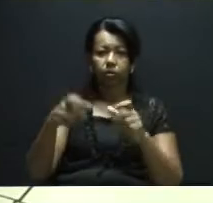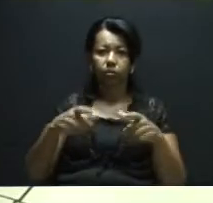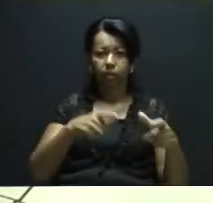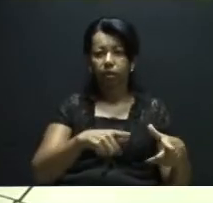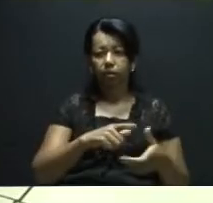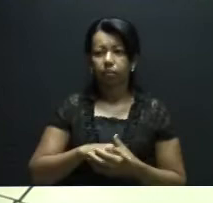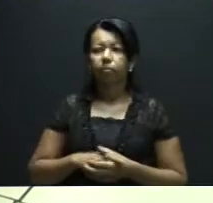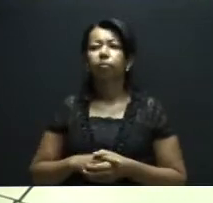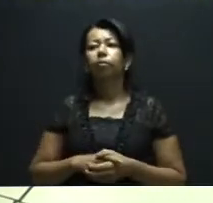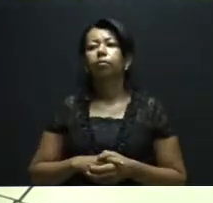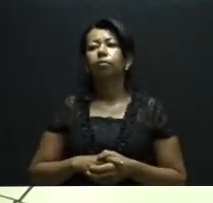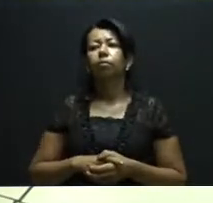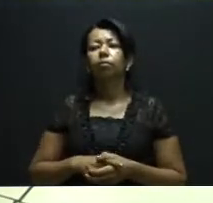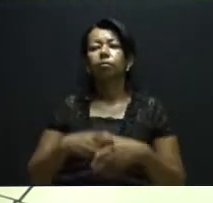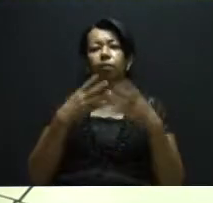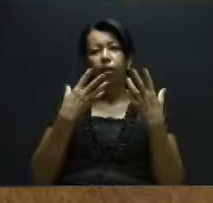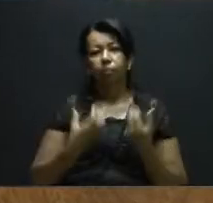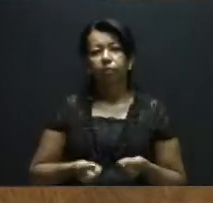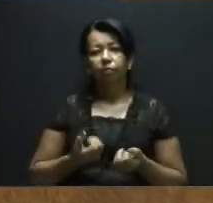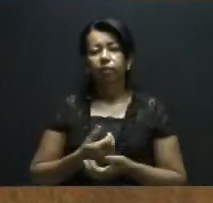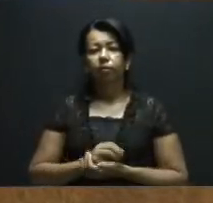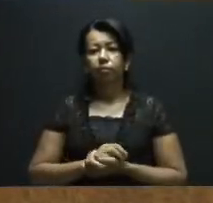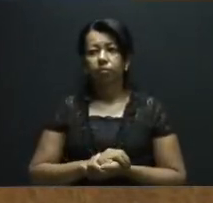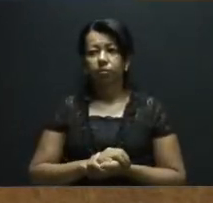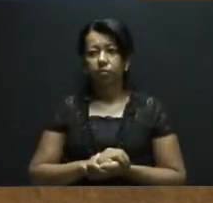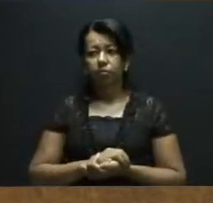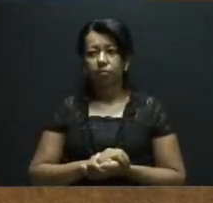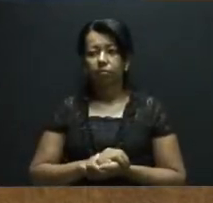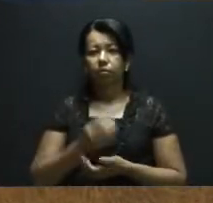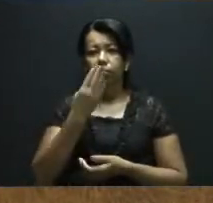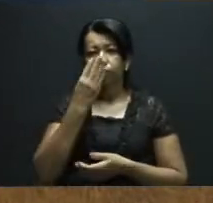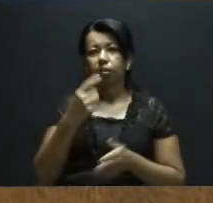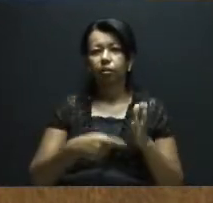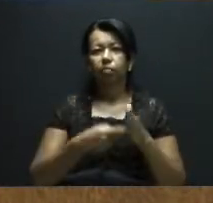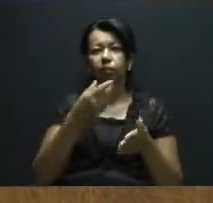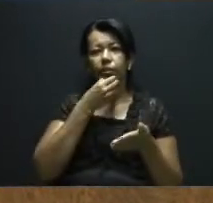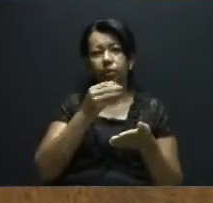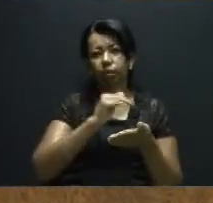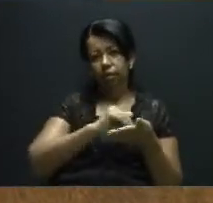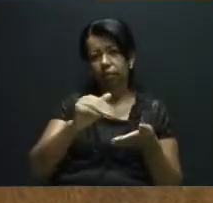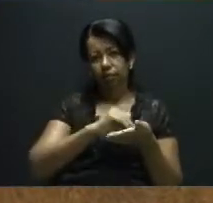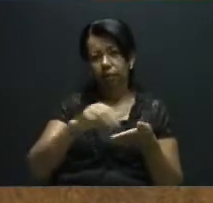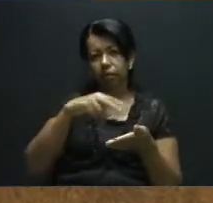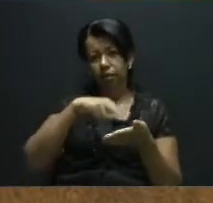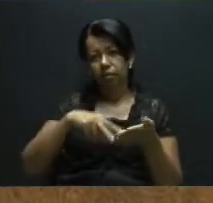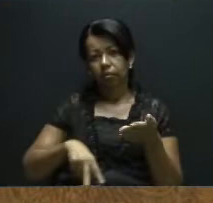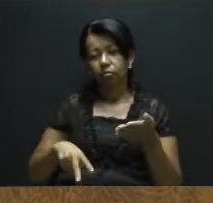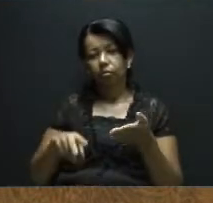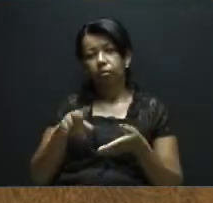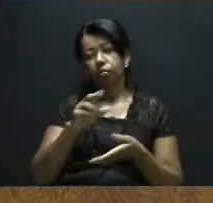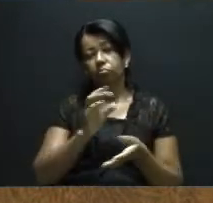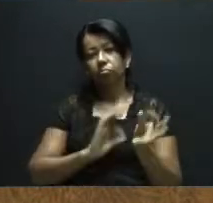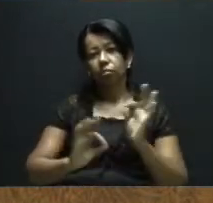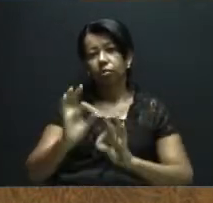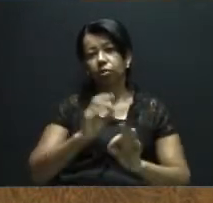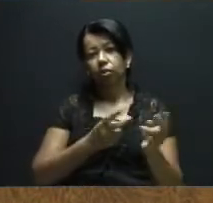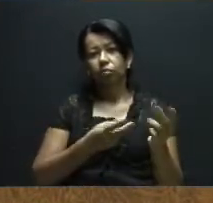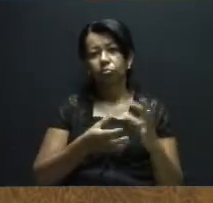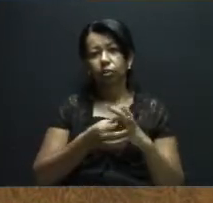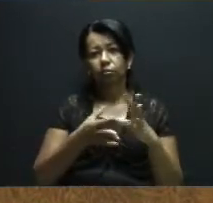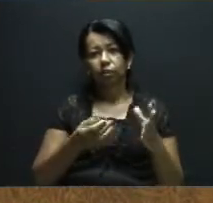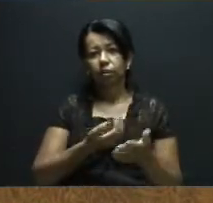como se encontram aprovado solicita o primeiro-secretário proceda à leitura do projeto conforme